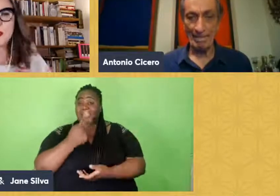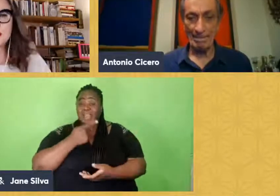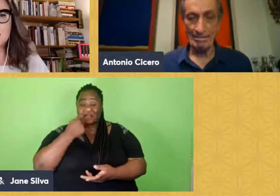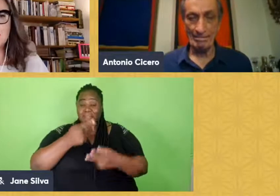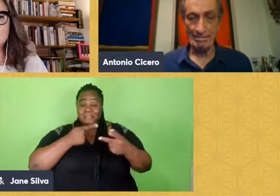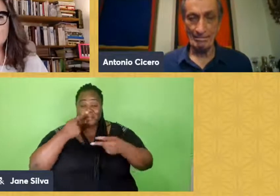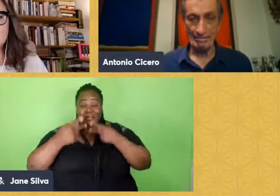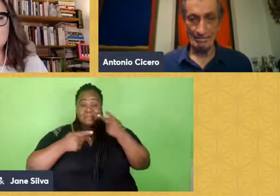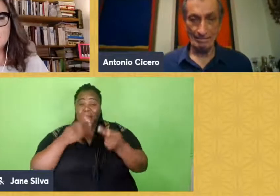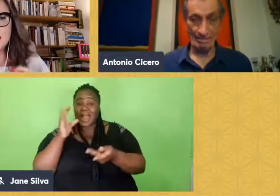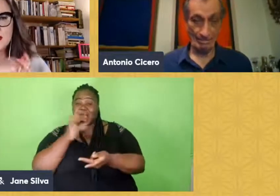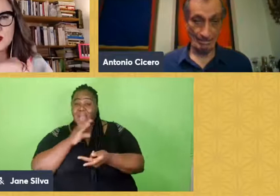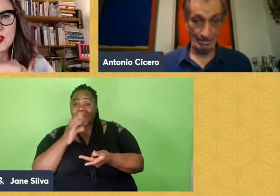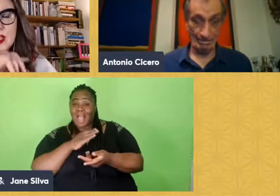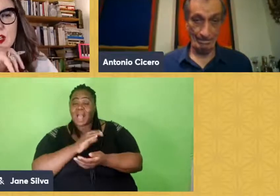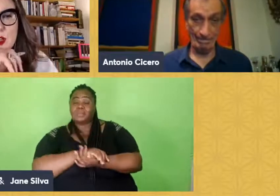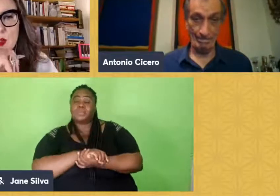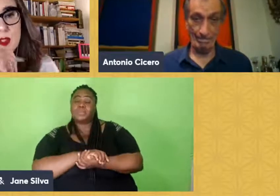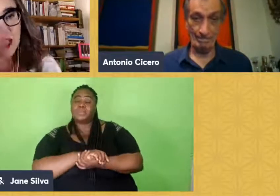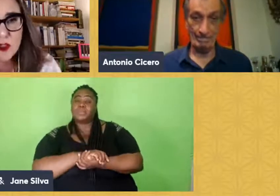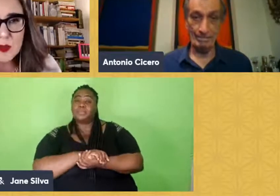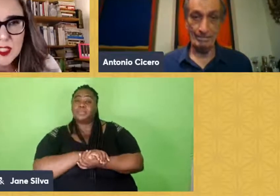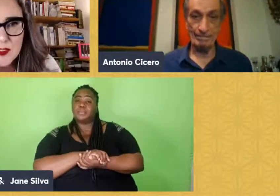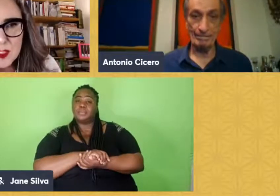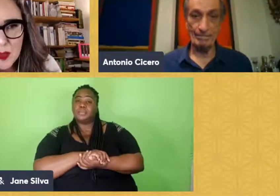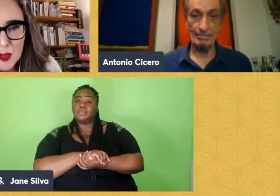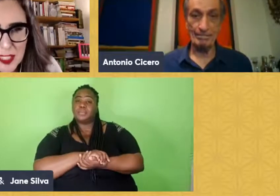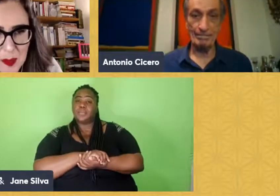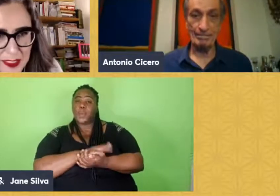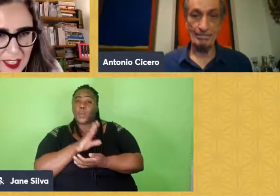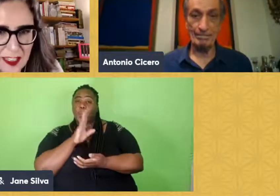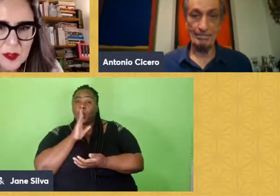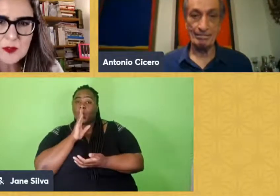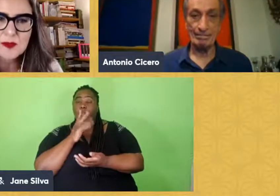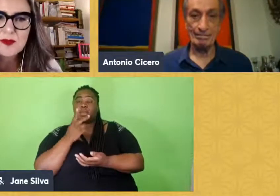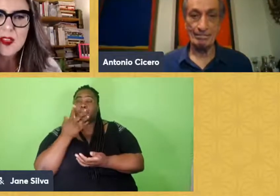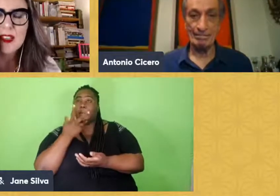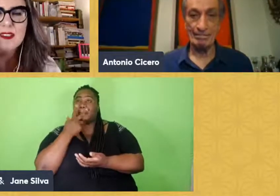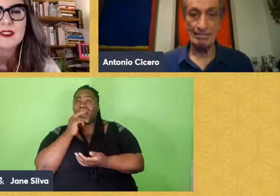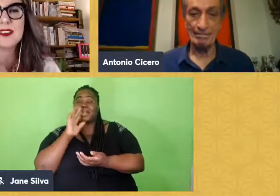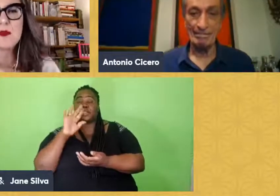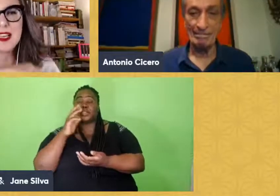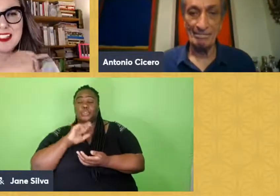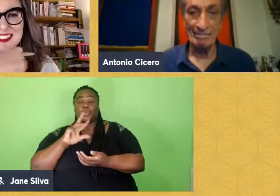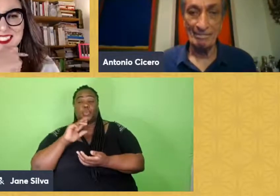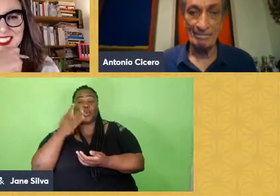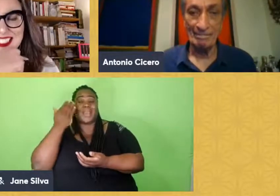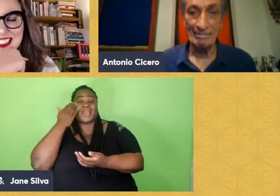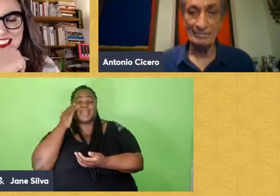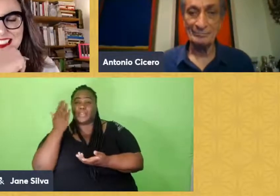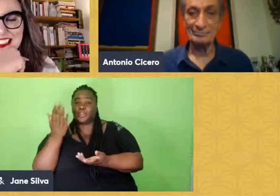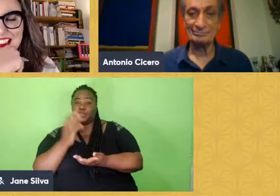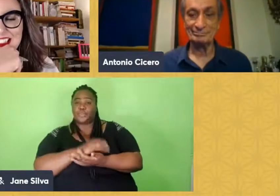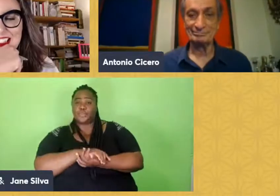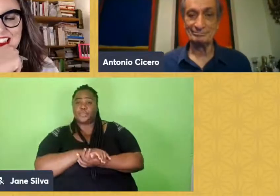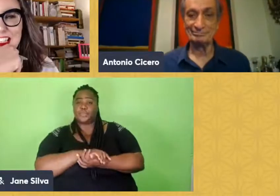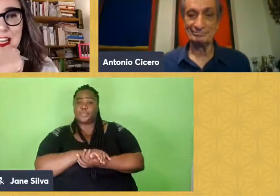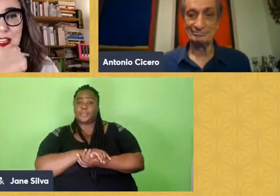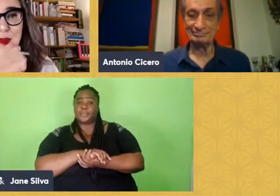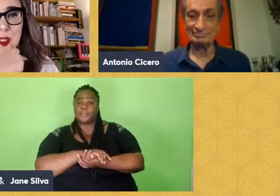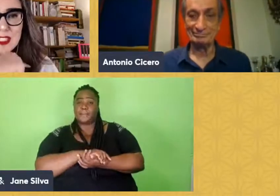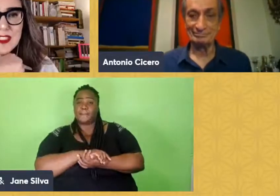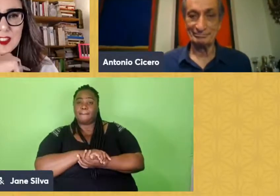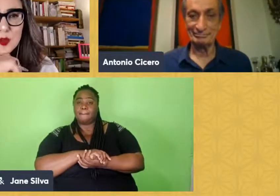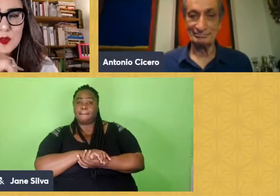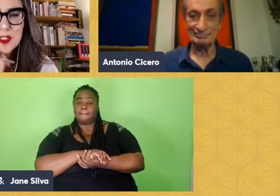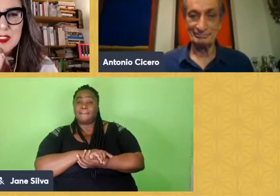muito rapidamente, né? O silêncio é muitas vezes mal interpretado, né? Também. E